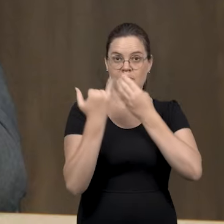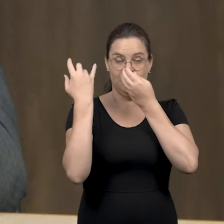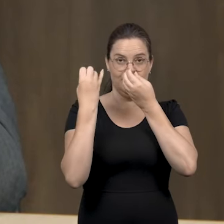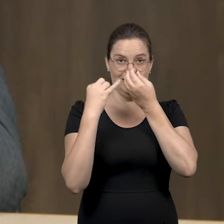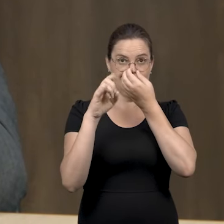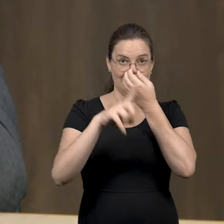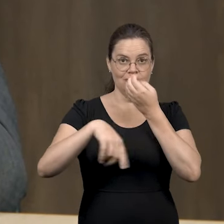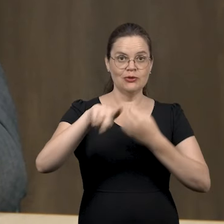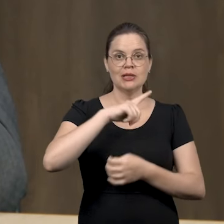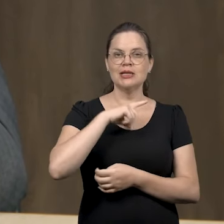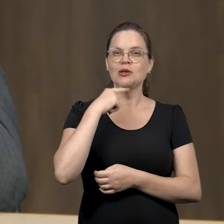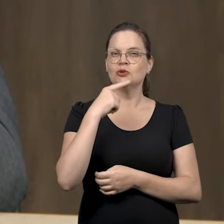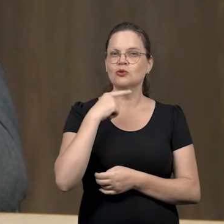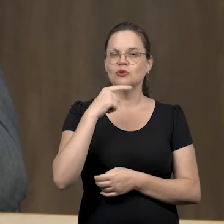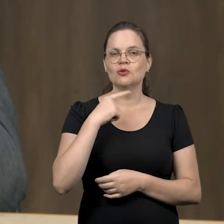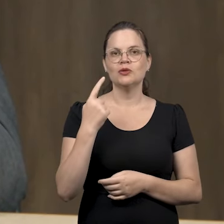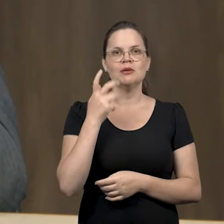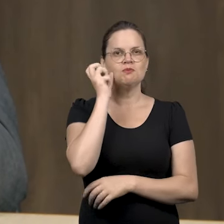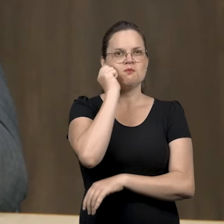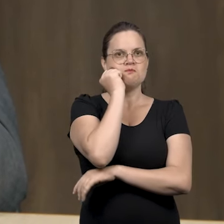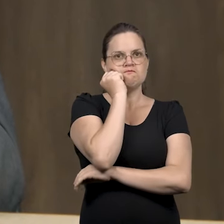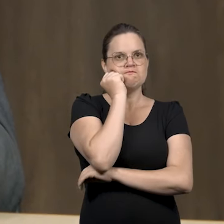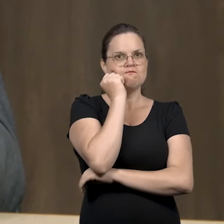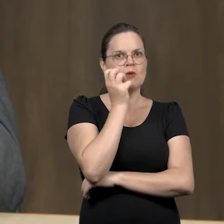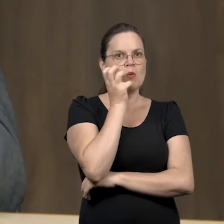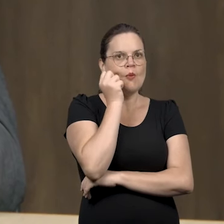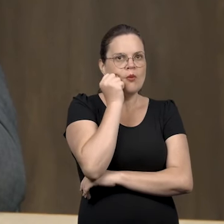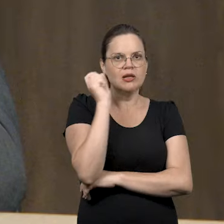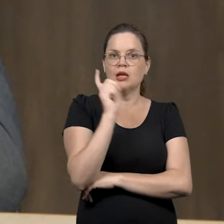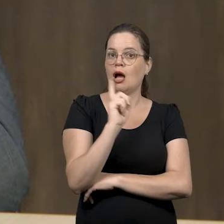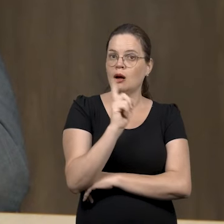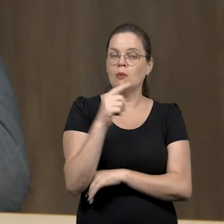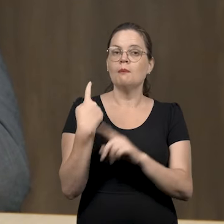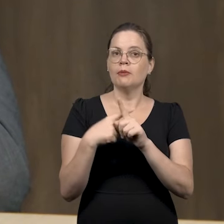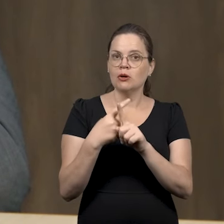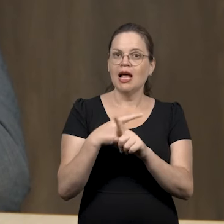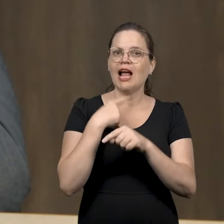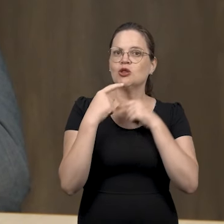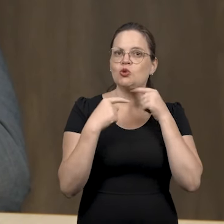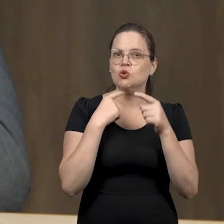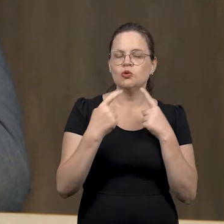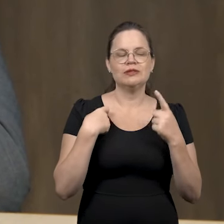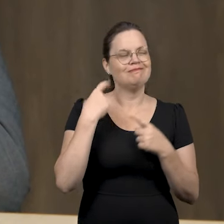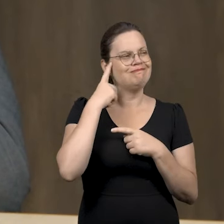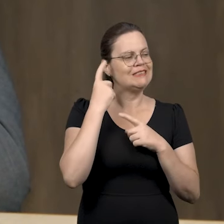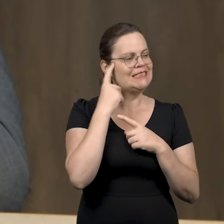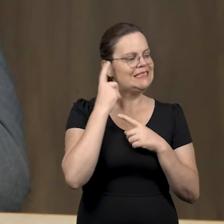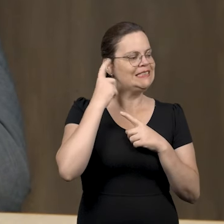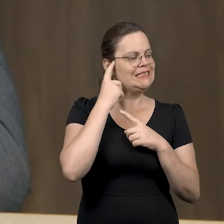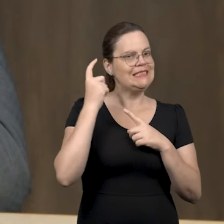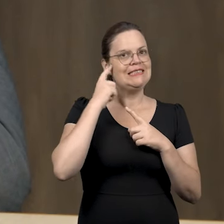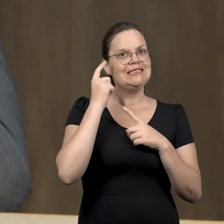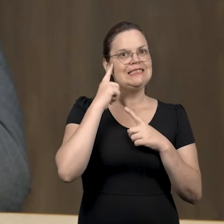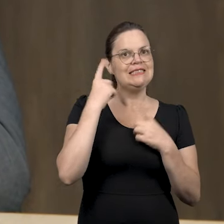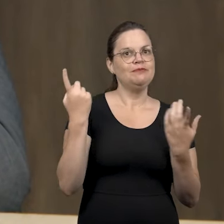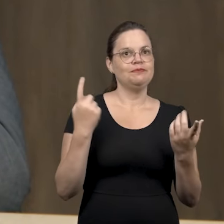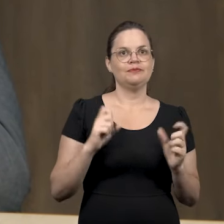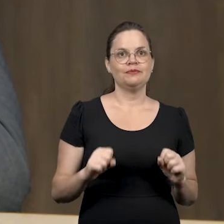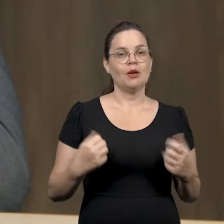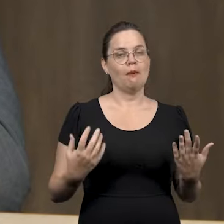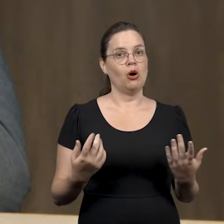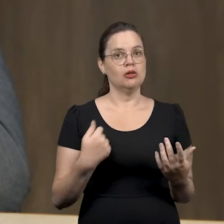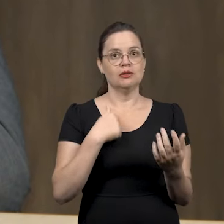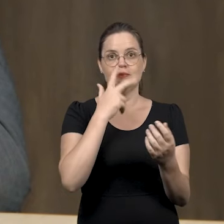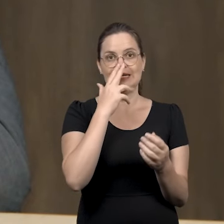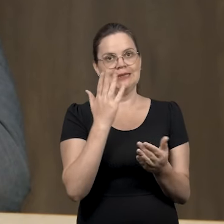estão com dúvidas, eles não carregarem as dúvidas, porque a dúvida muitas vezes acarreta